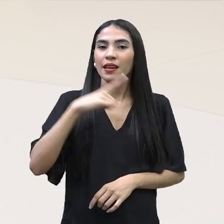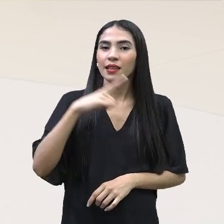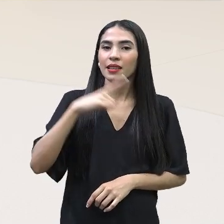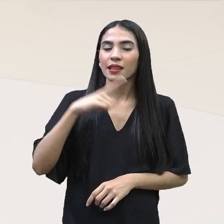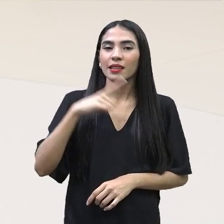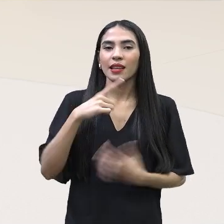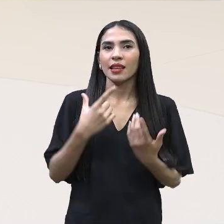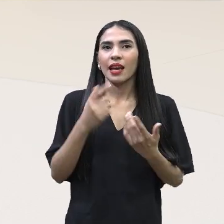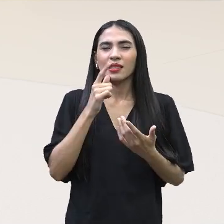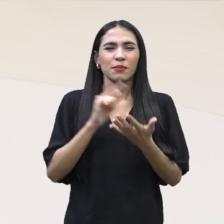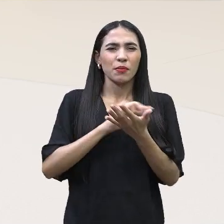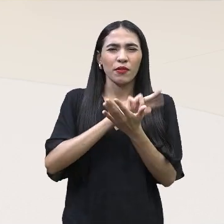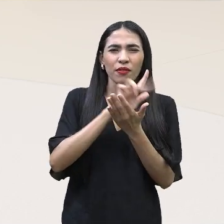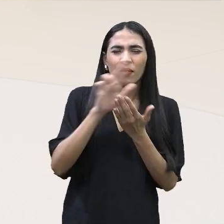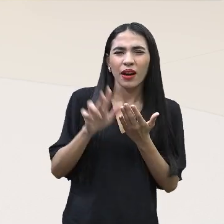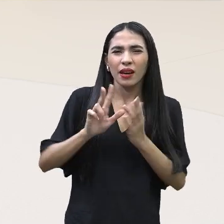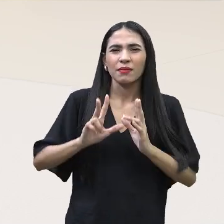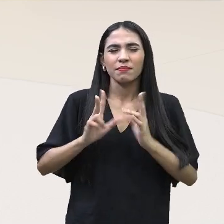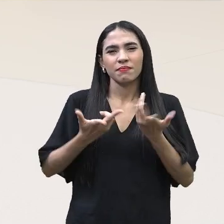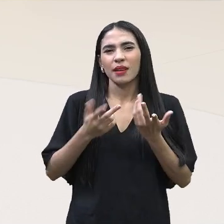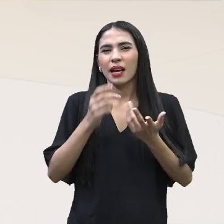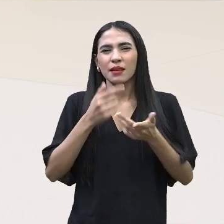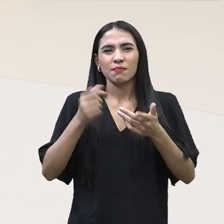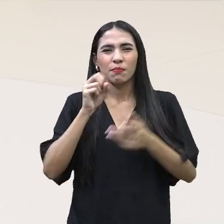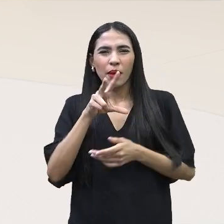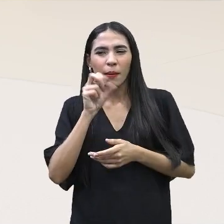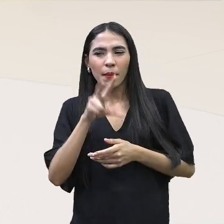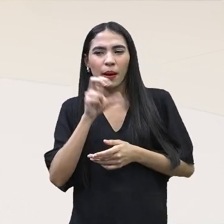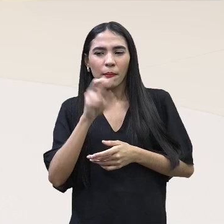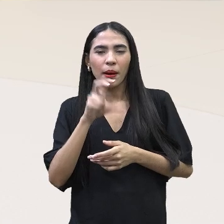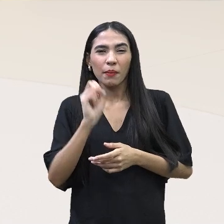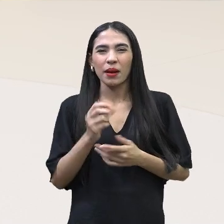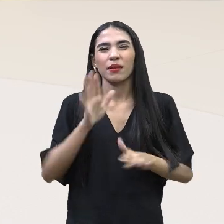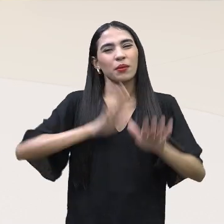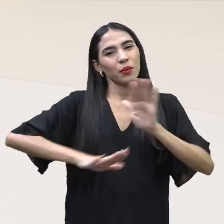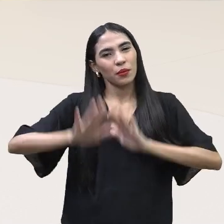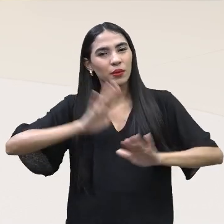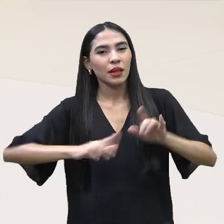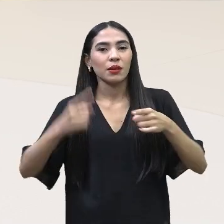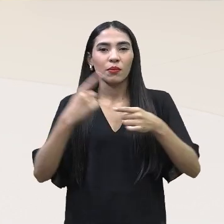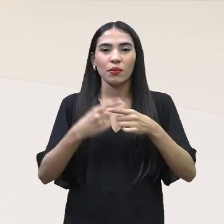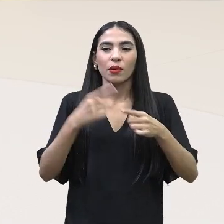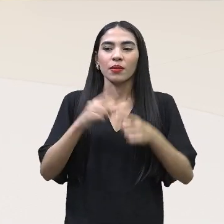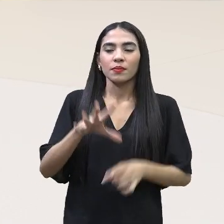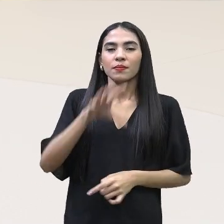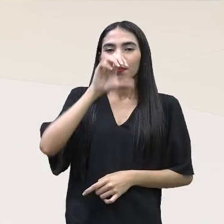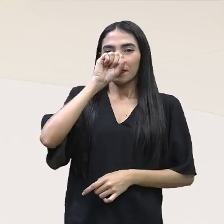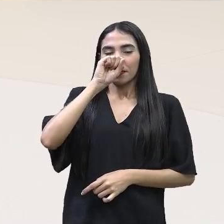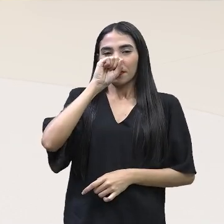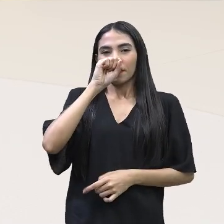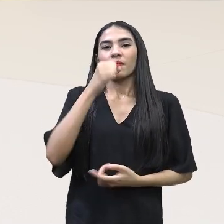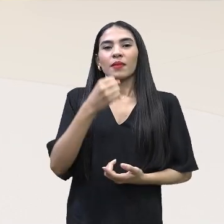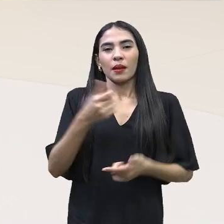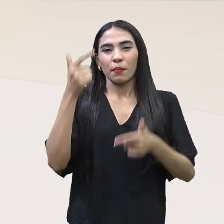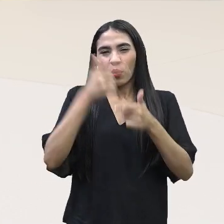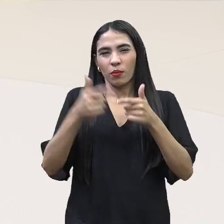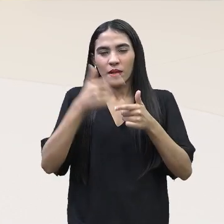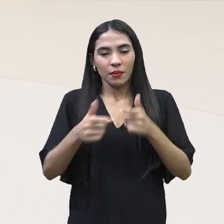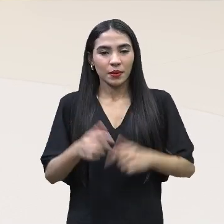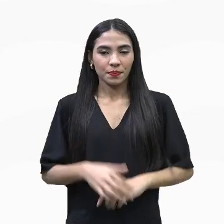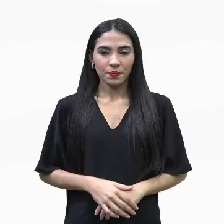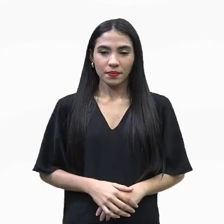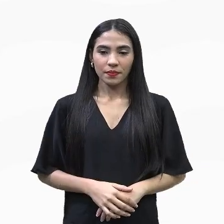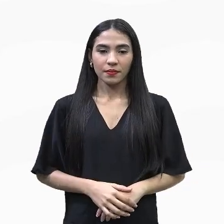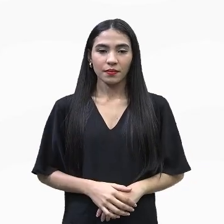mofo, outras coisas quaisquer, devemos ter bastante cuidado, porque tudo isso prejudica os nossos pulmões. Voltemos aqui